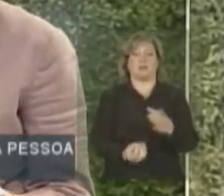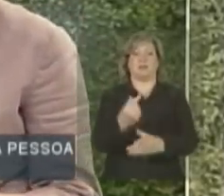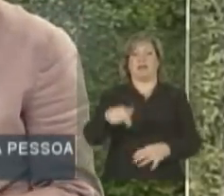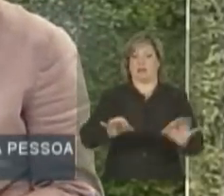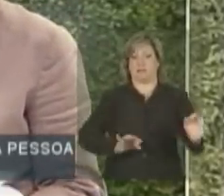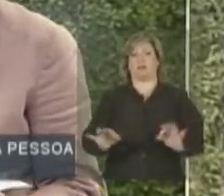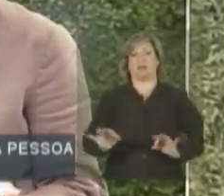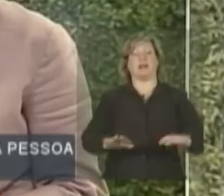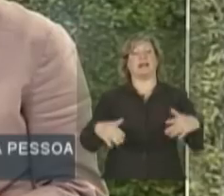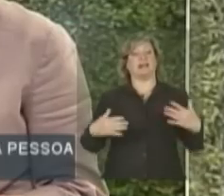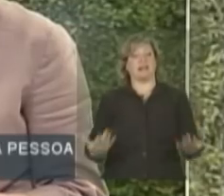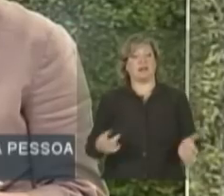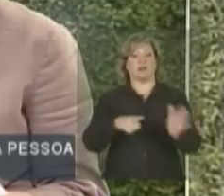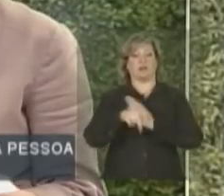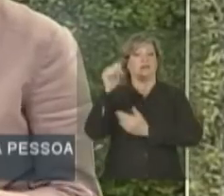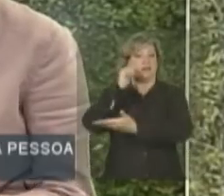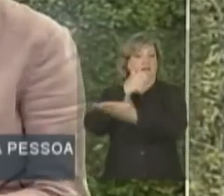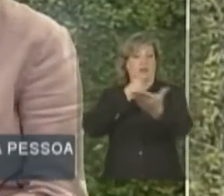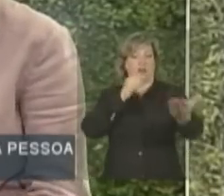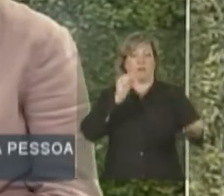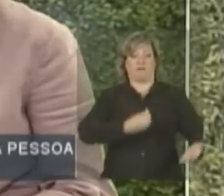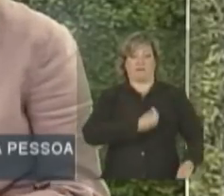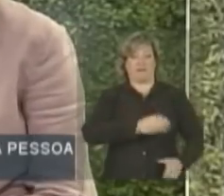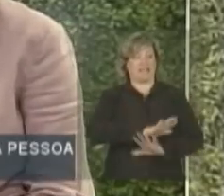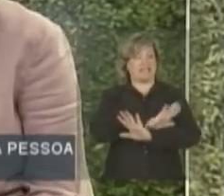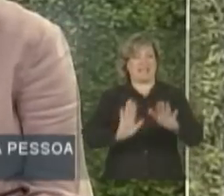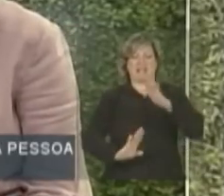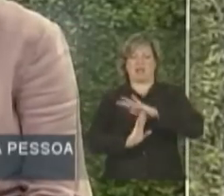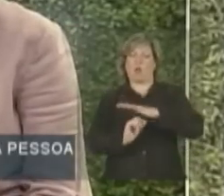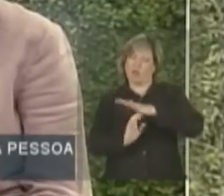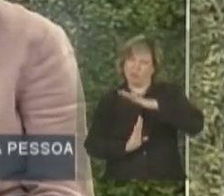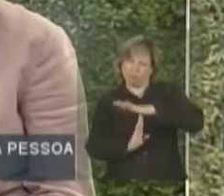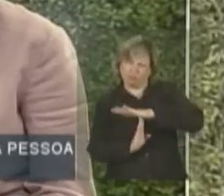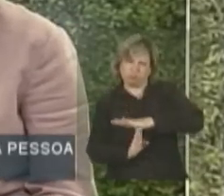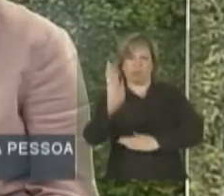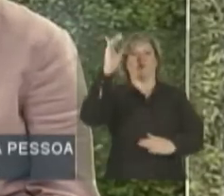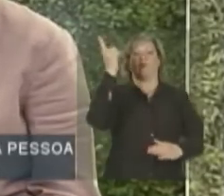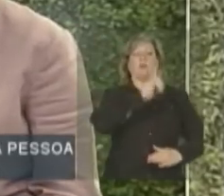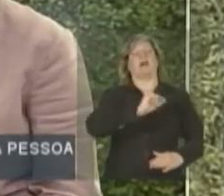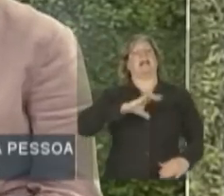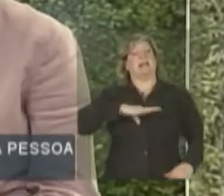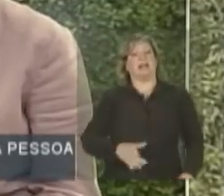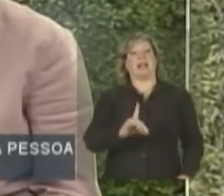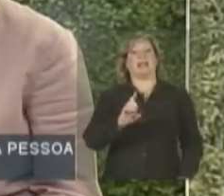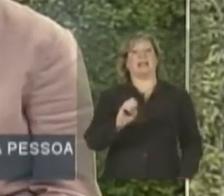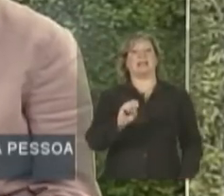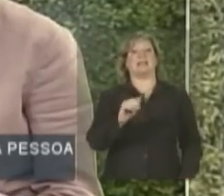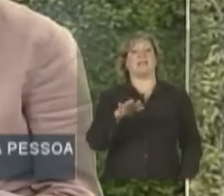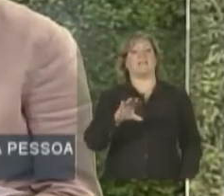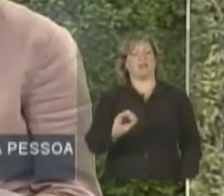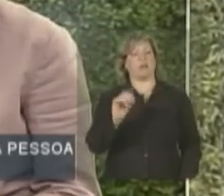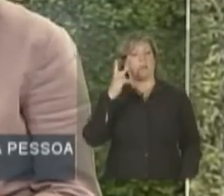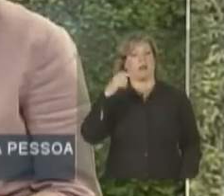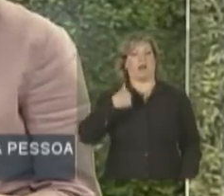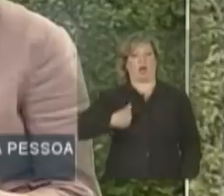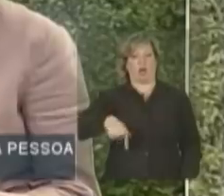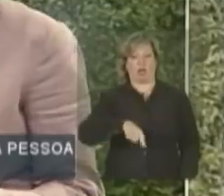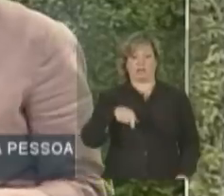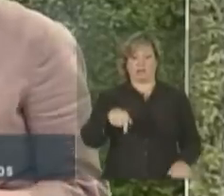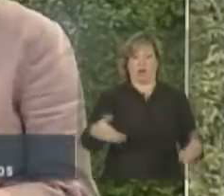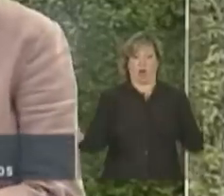plano. Portanto, senhores e senhoras, viver sem limite é um grande desafio para todos nós. As metas que serão aqui